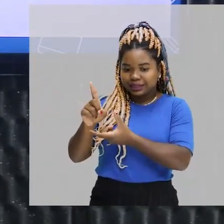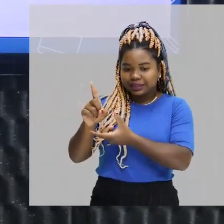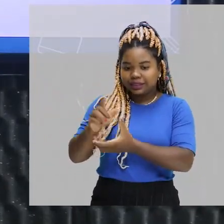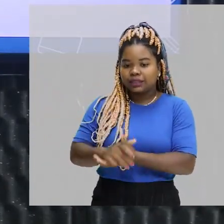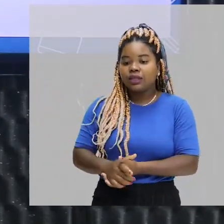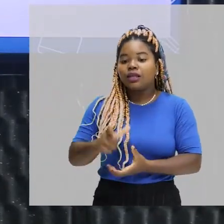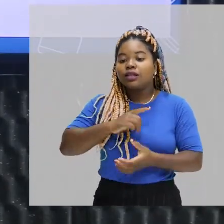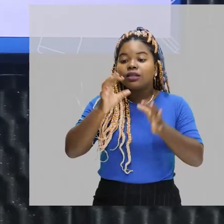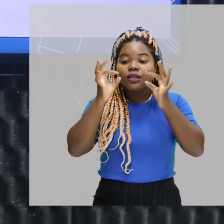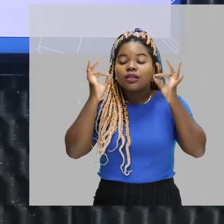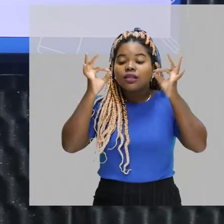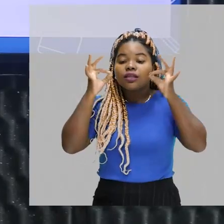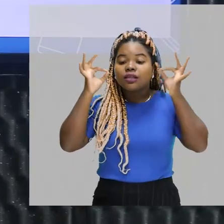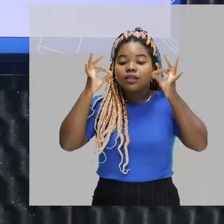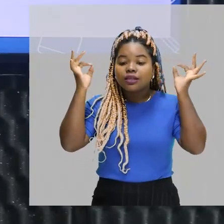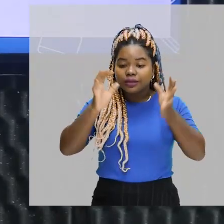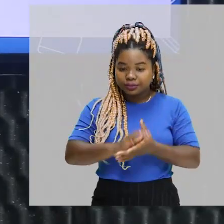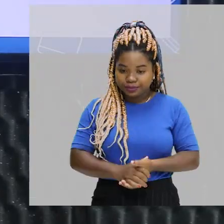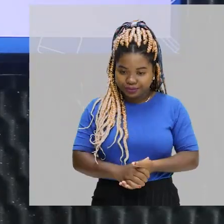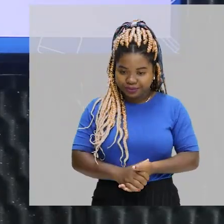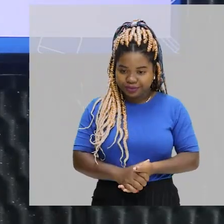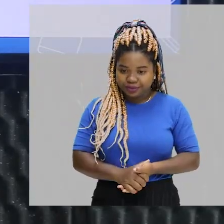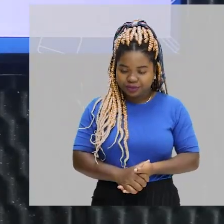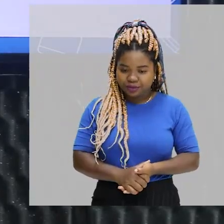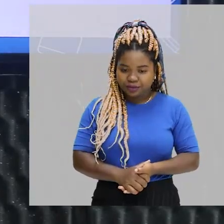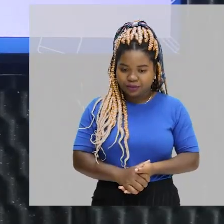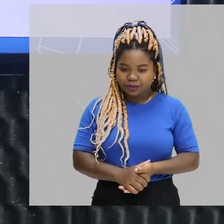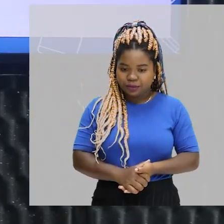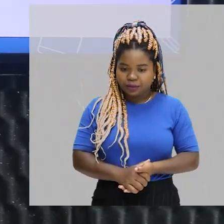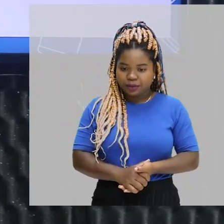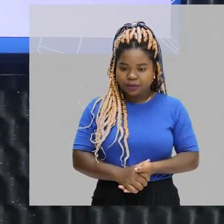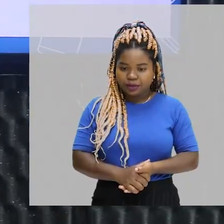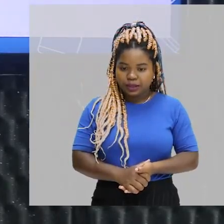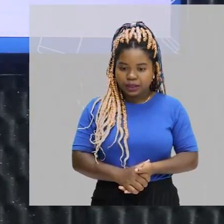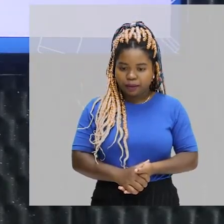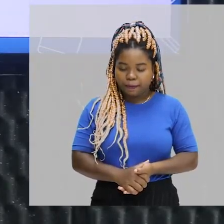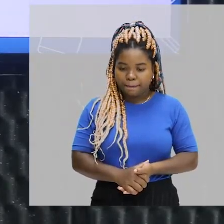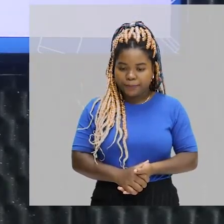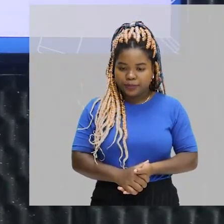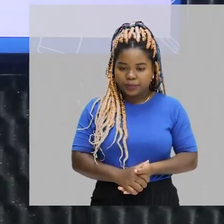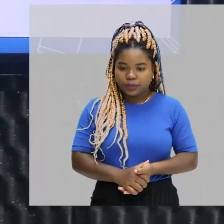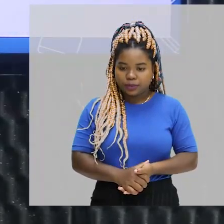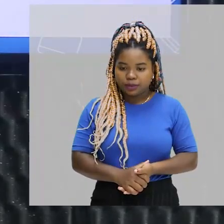gato. Quem tem gato em casa, eu não tenho, mas eu sei que gato dorme muito.